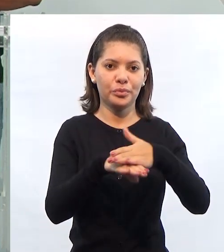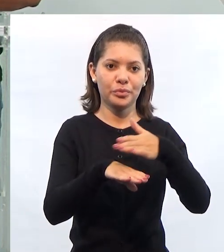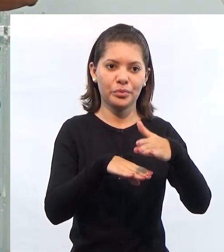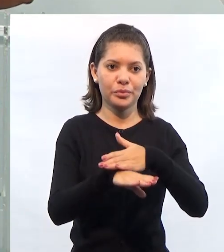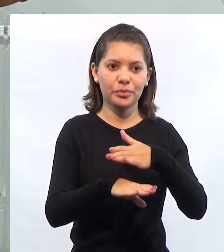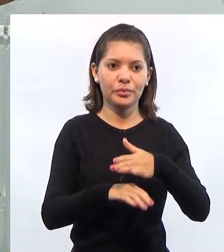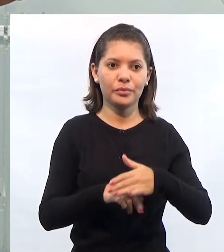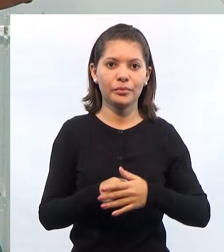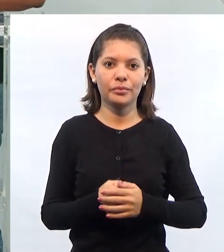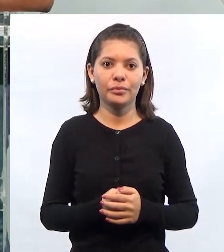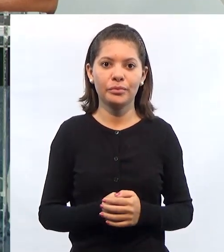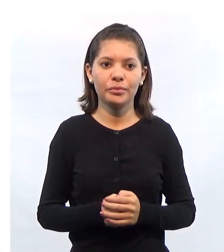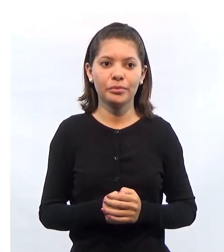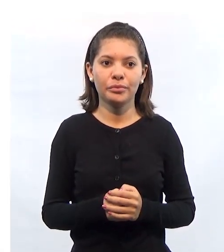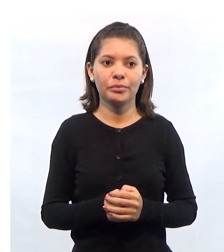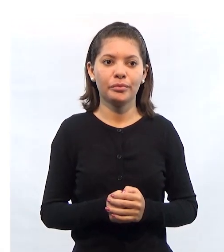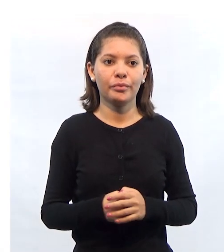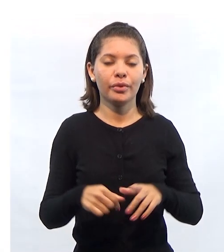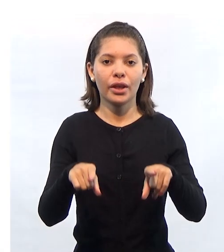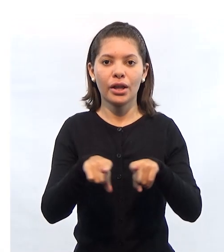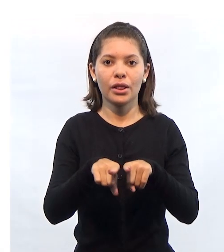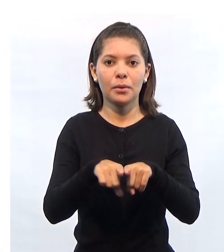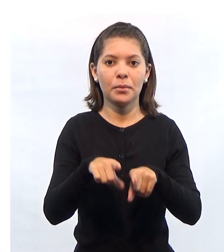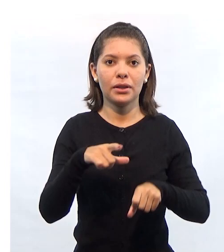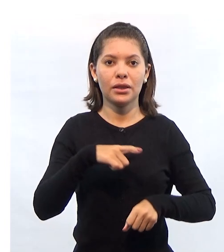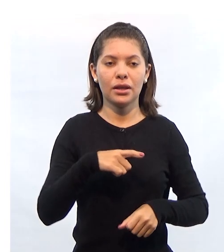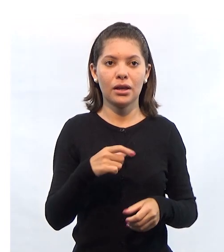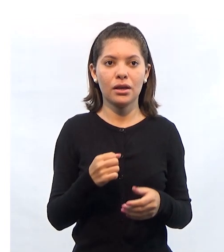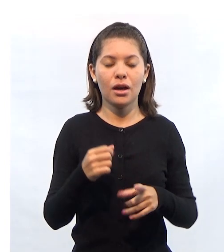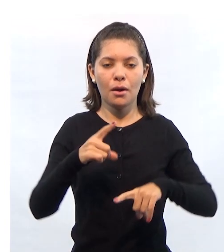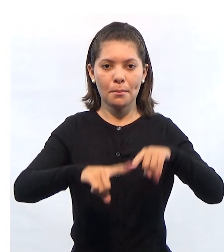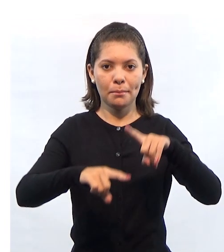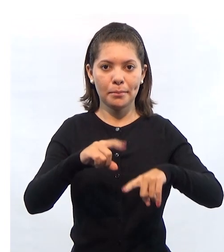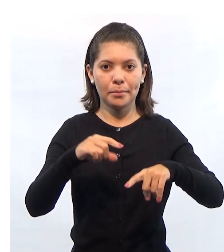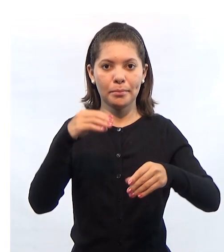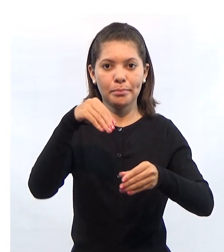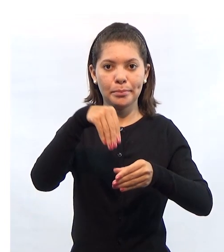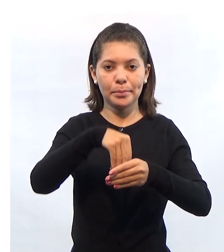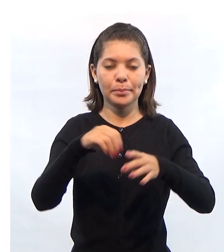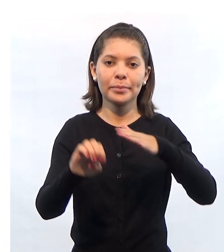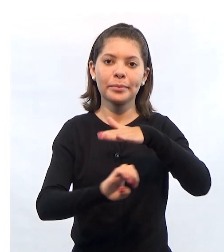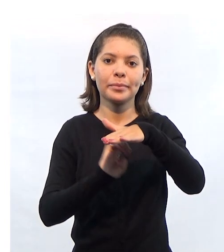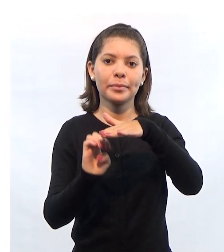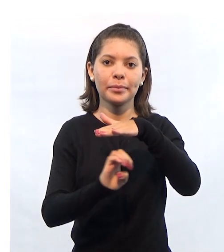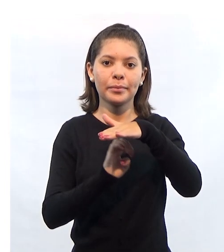estoque especulativo. Nós temos também o fluxo de materiais na empresa.